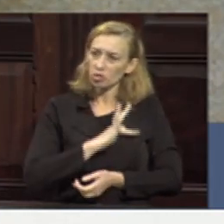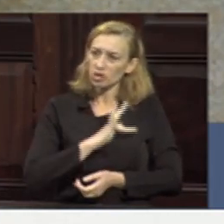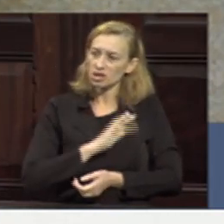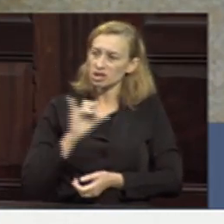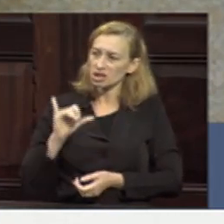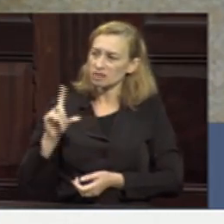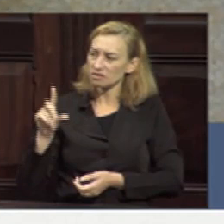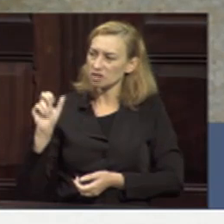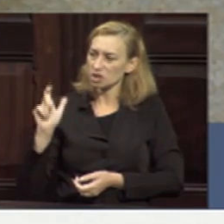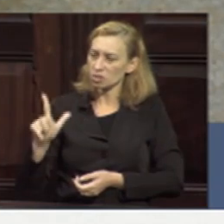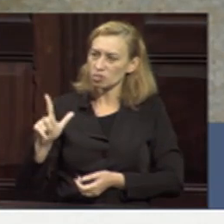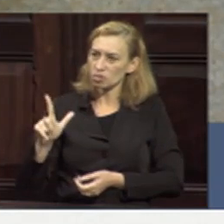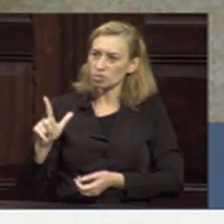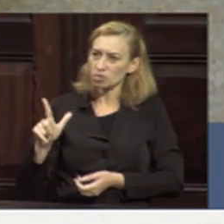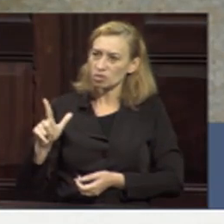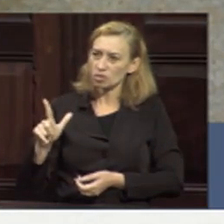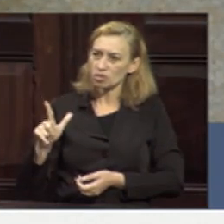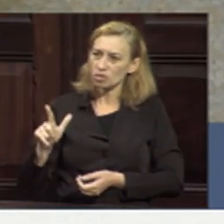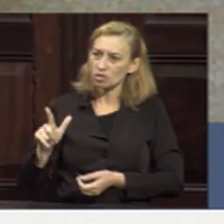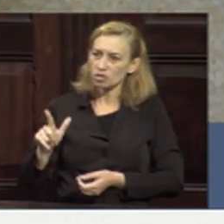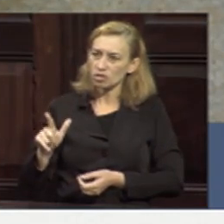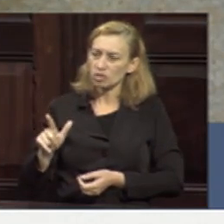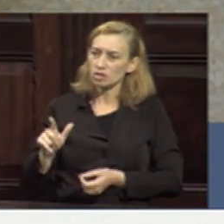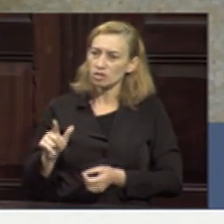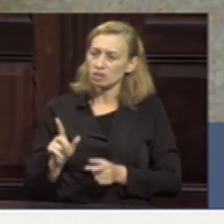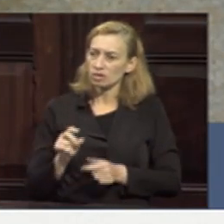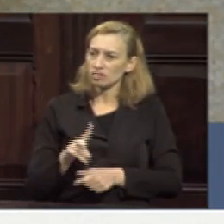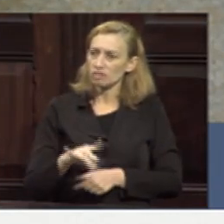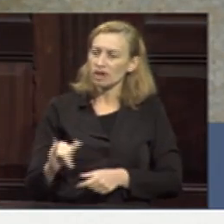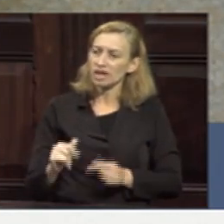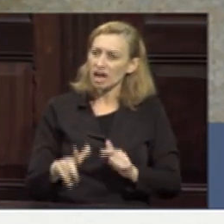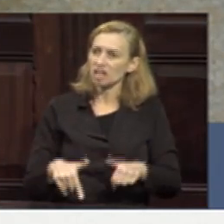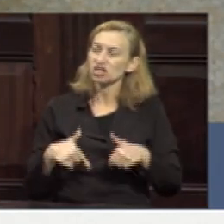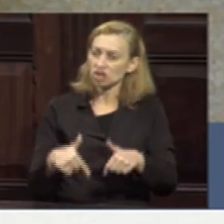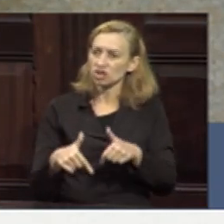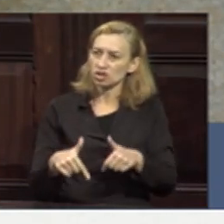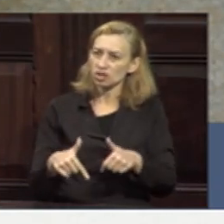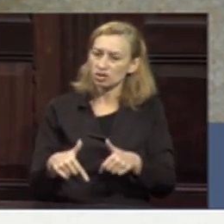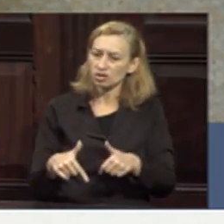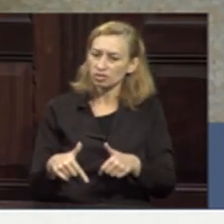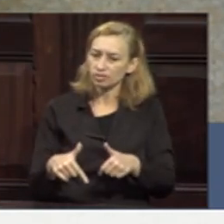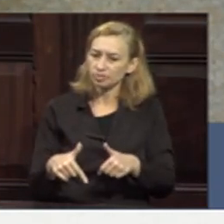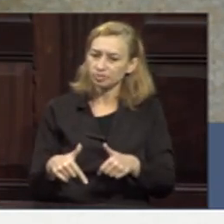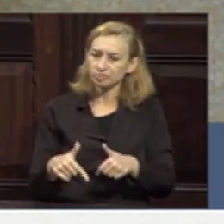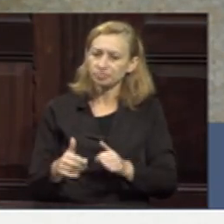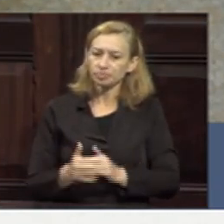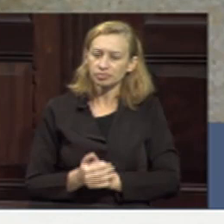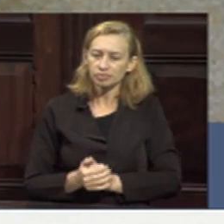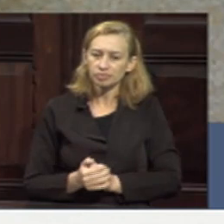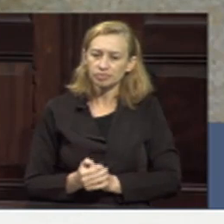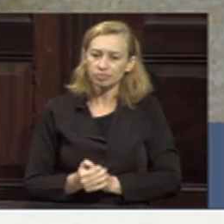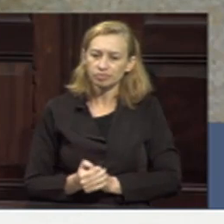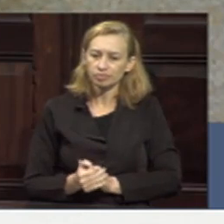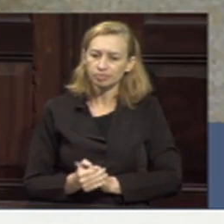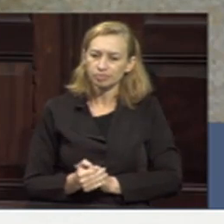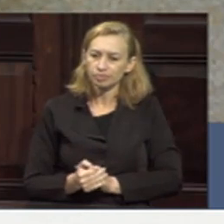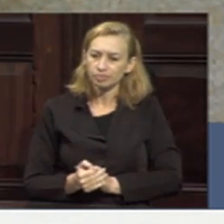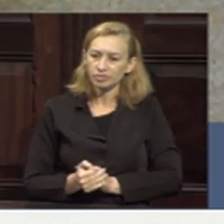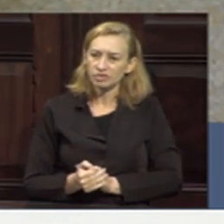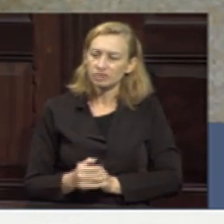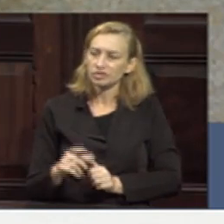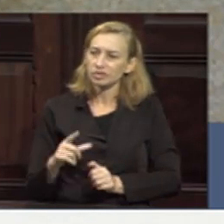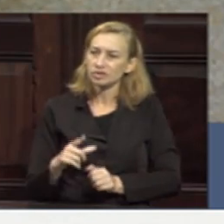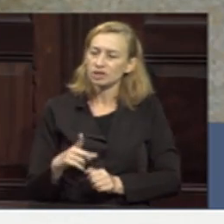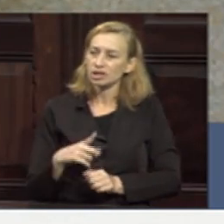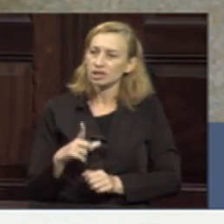papel institucional, de forma técnica, de forma a que as respostas que nós todos